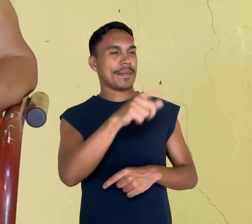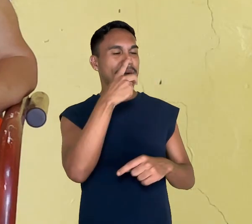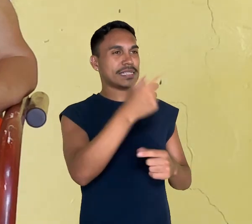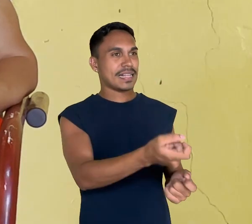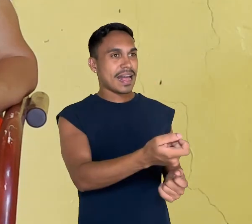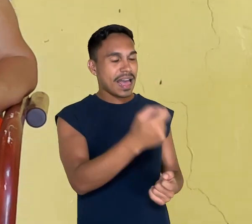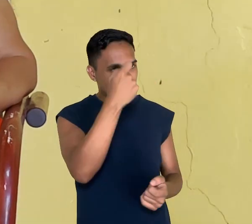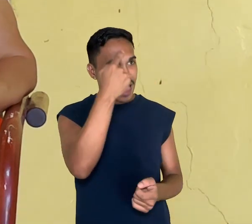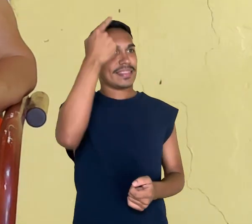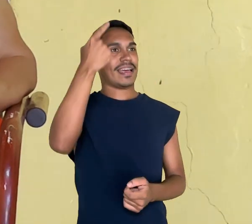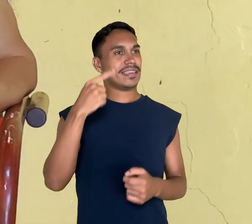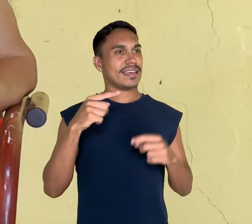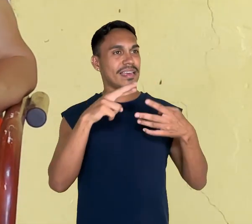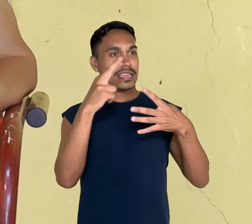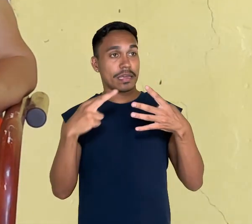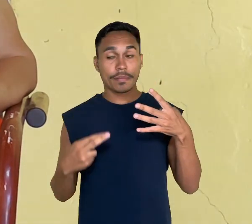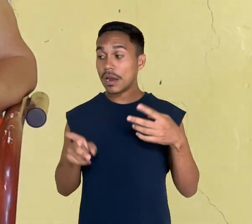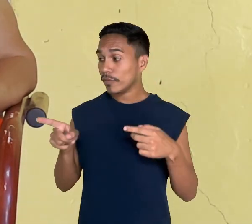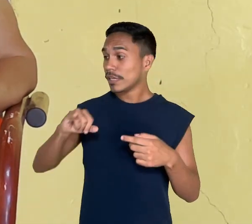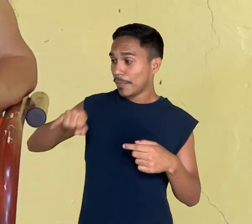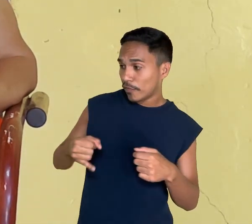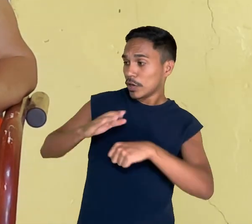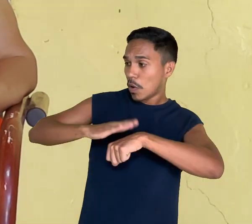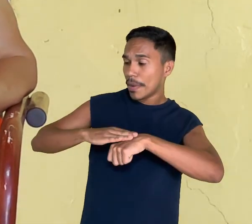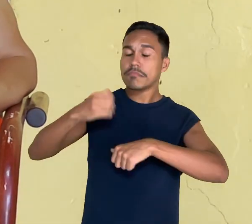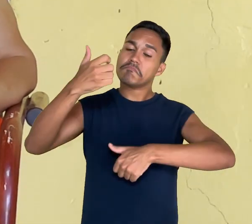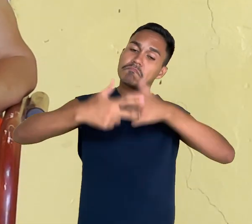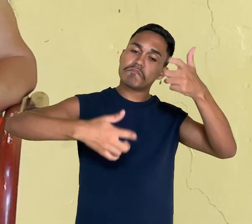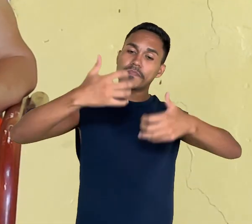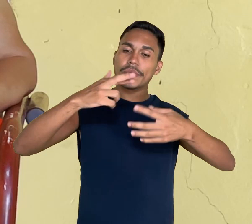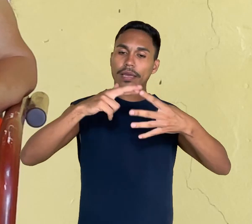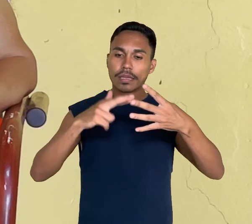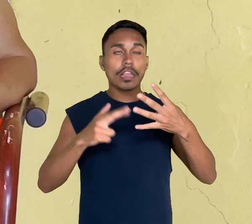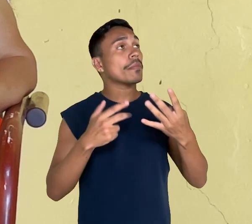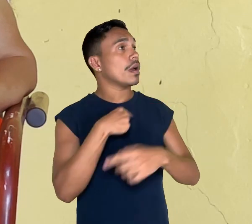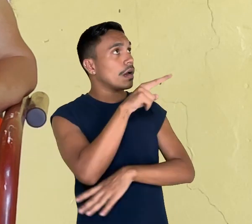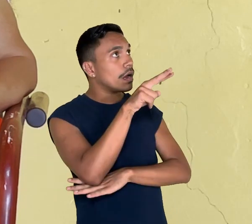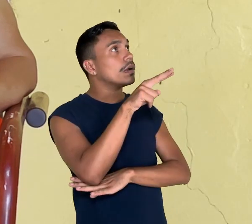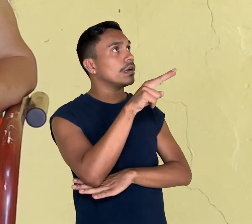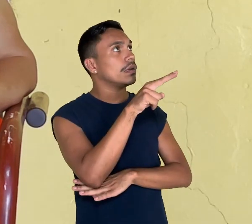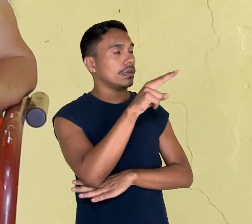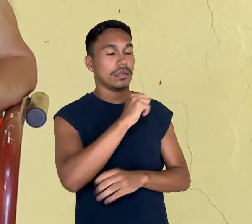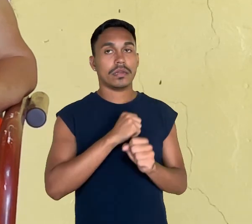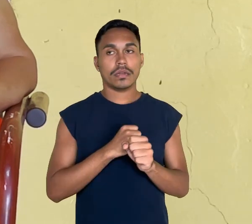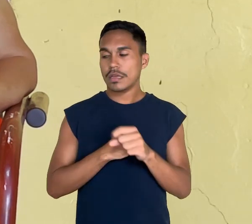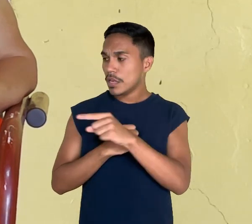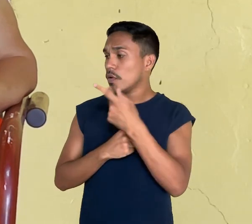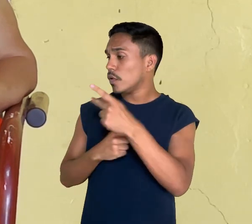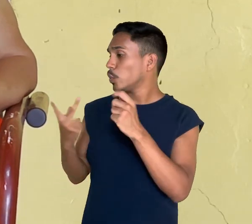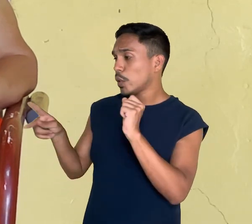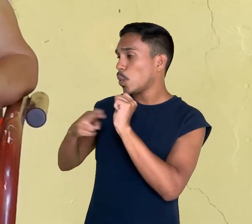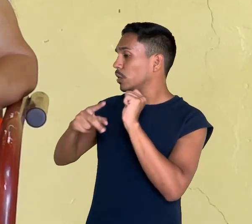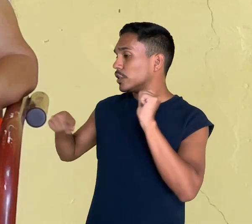uma rima. E aí, você aproveita aquele momento e vai falando a tua rima. Você é quem vai fazer o ritmo